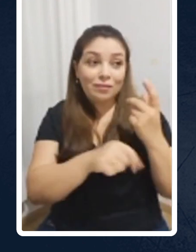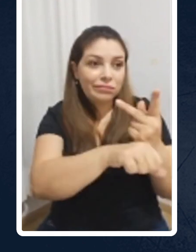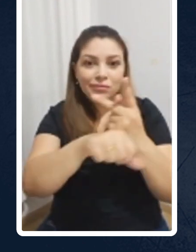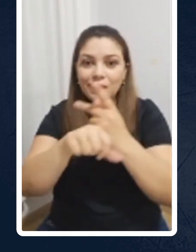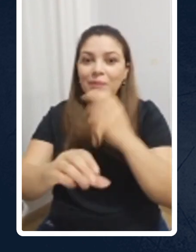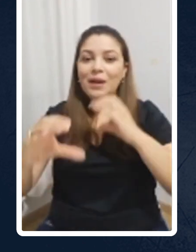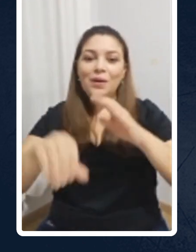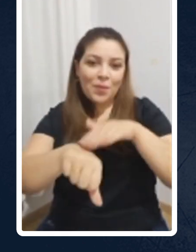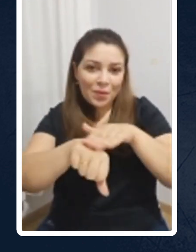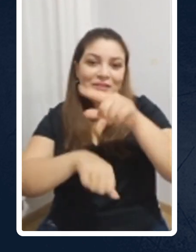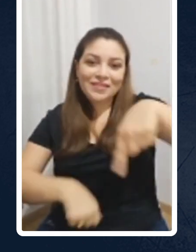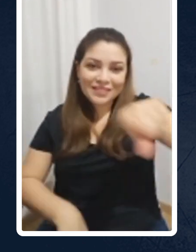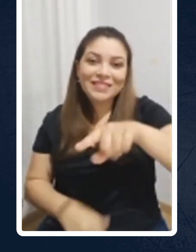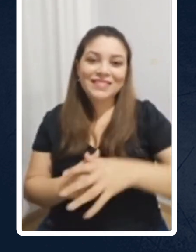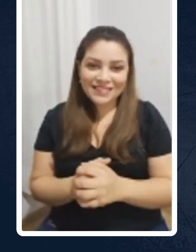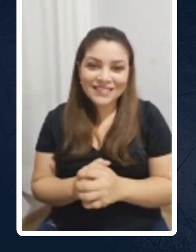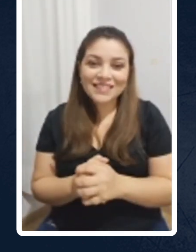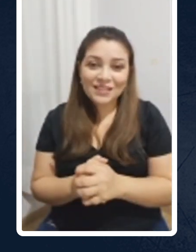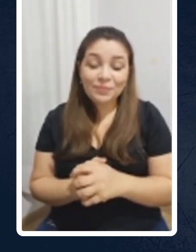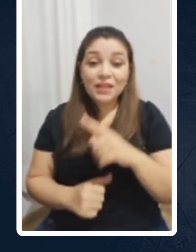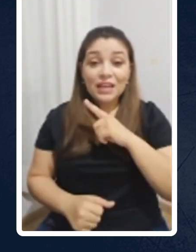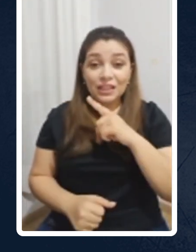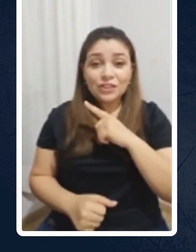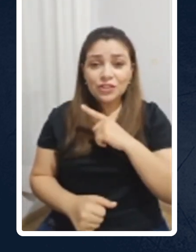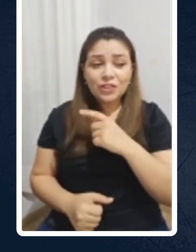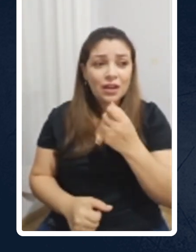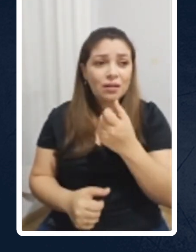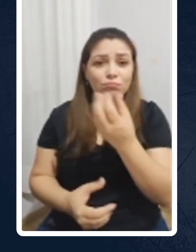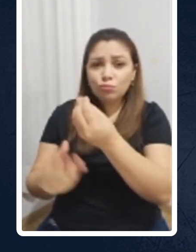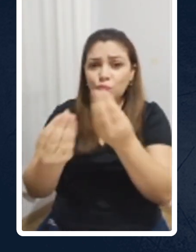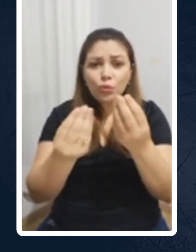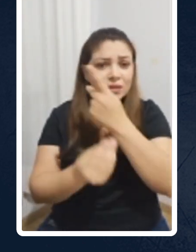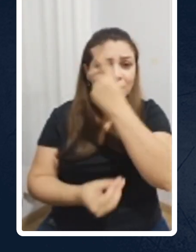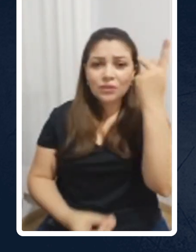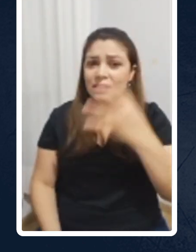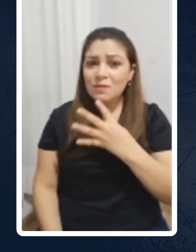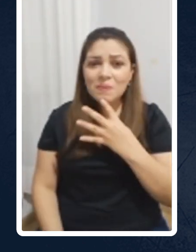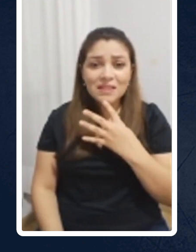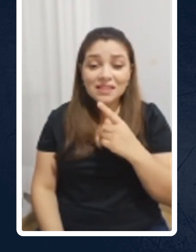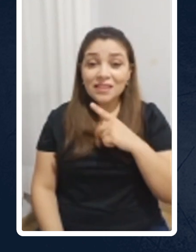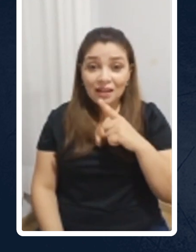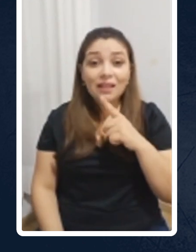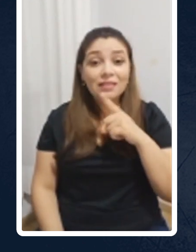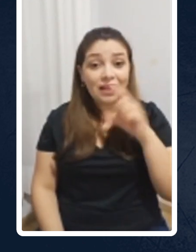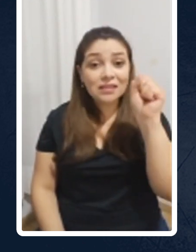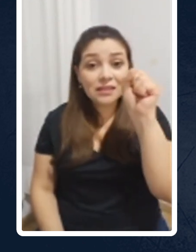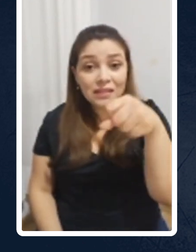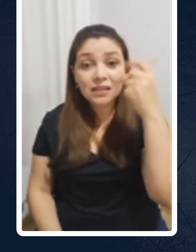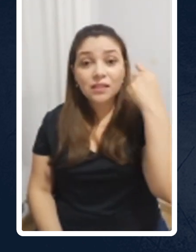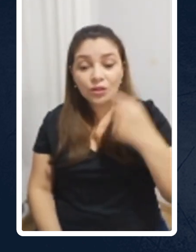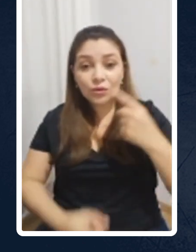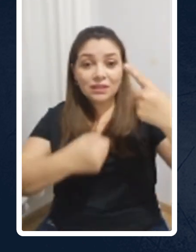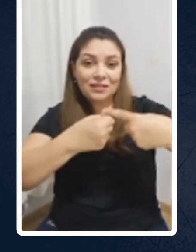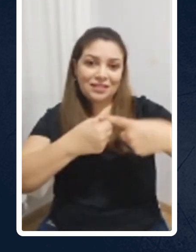E muitos desconheciam que tinham surdos na sua cidade e enchiam o salão. Então, eu não estou